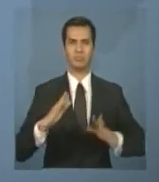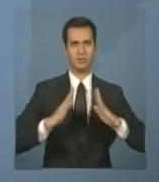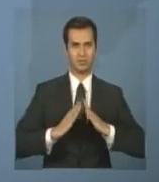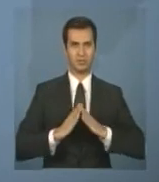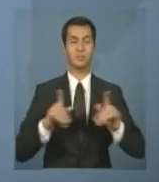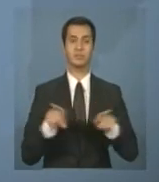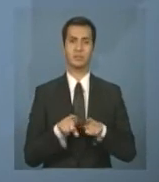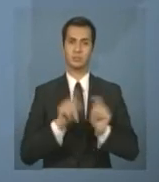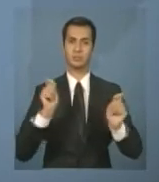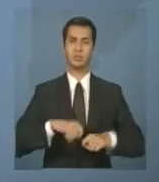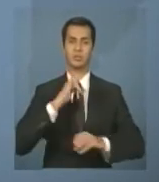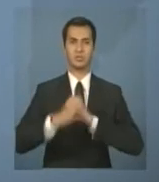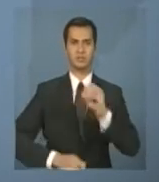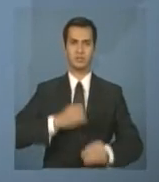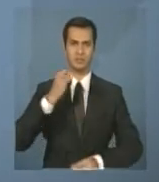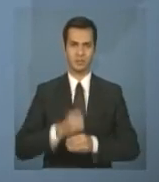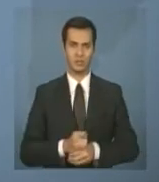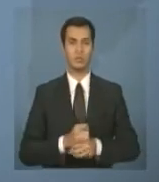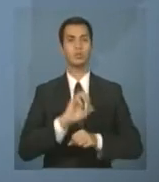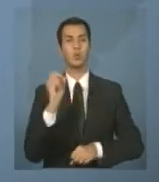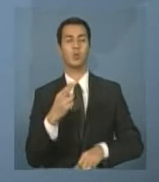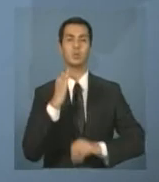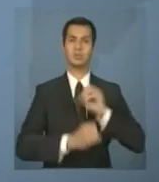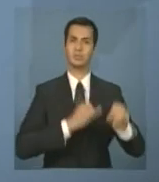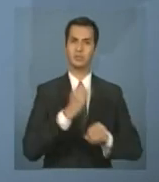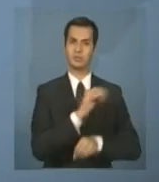Pela internet no nosso site, pelo site da